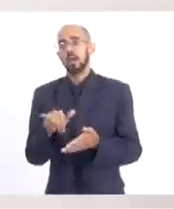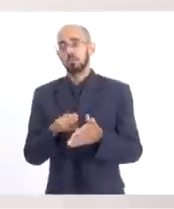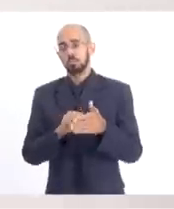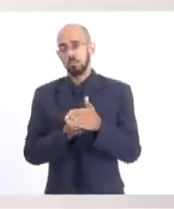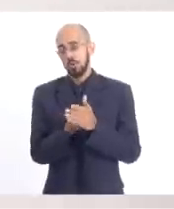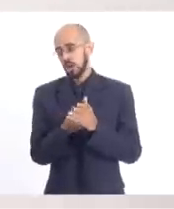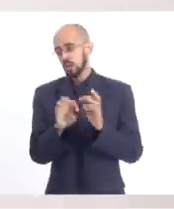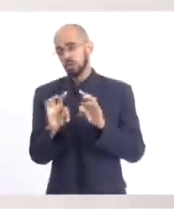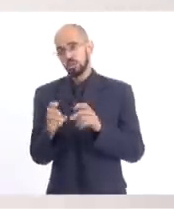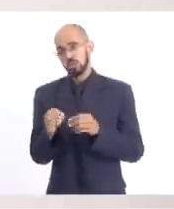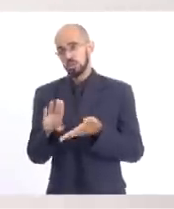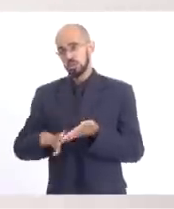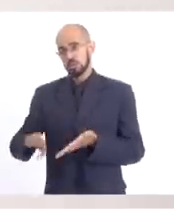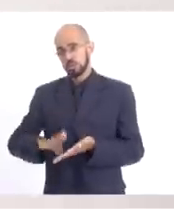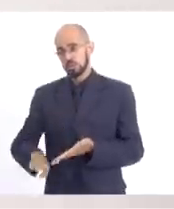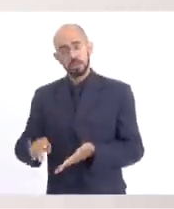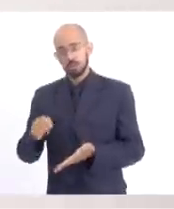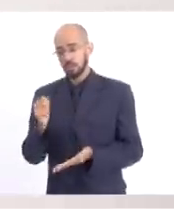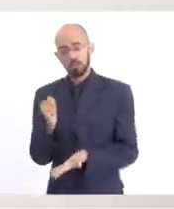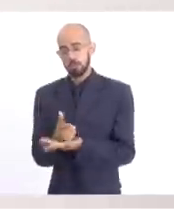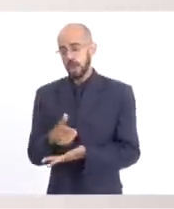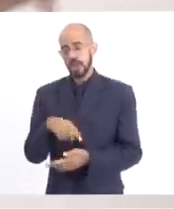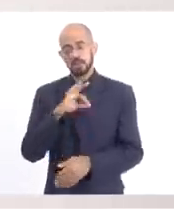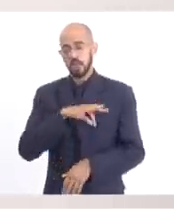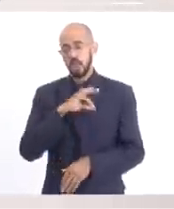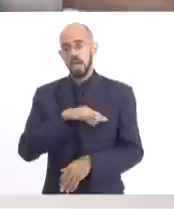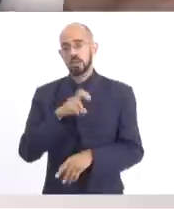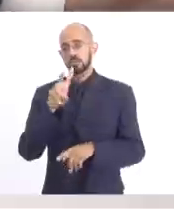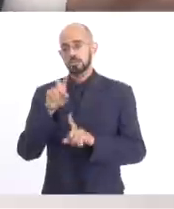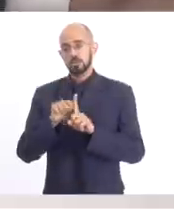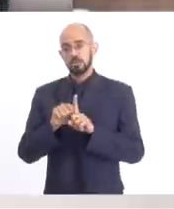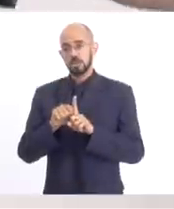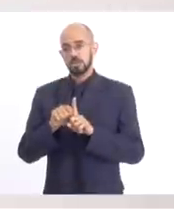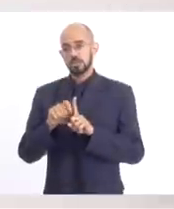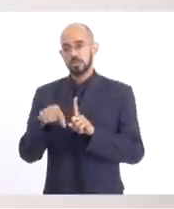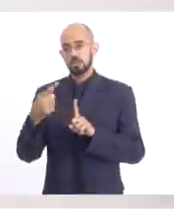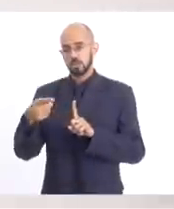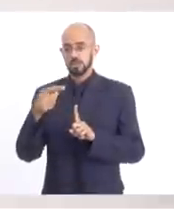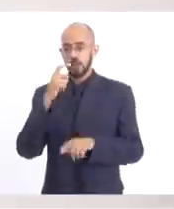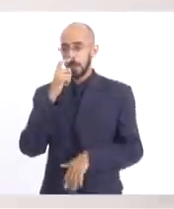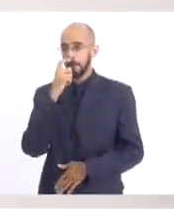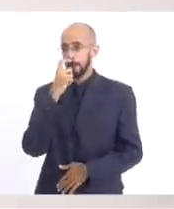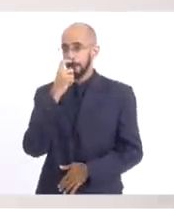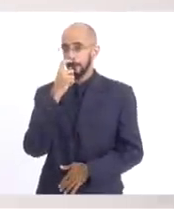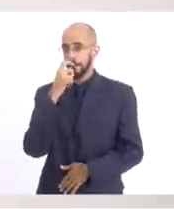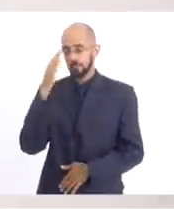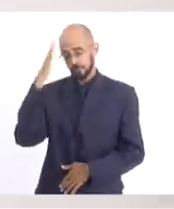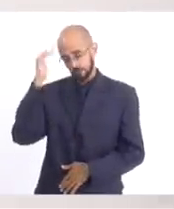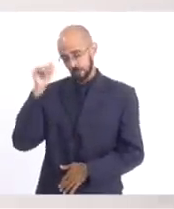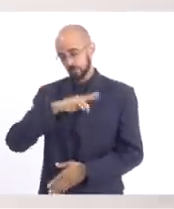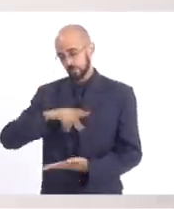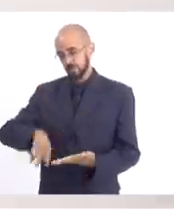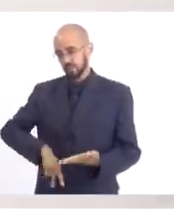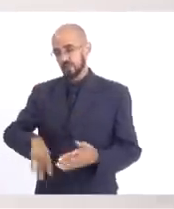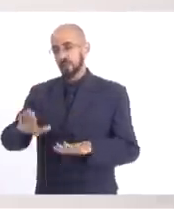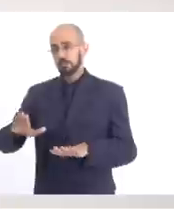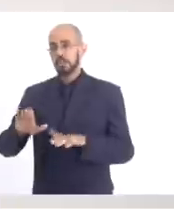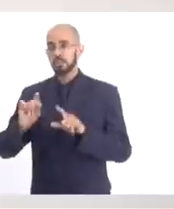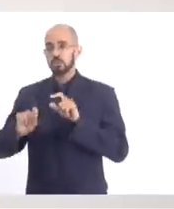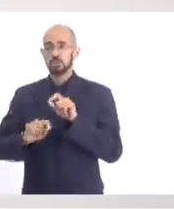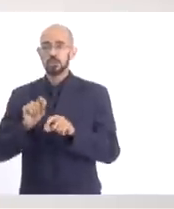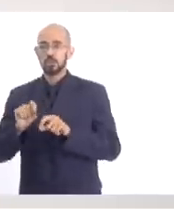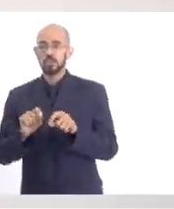Arresto nas contas, o que vai acontecer? Não paga salário daqui a 5 meses. Sei, presidente. Presidente, eu quero dizer assim,